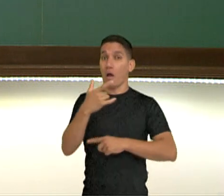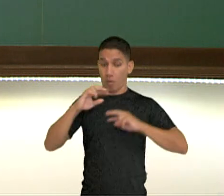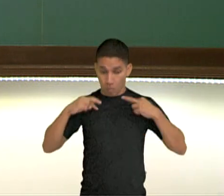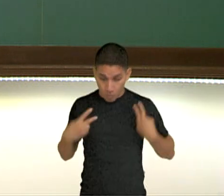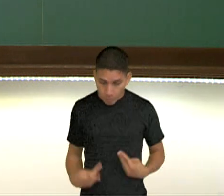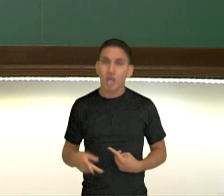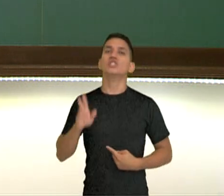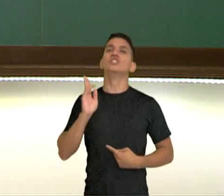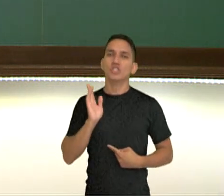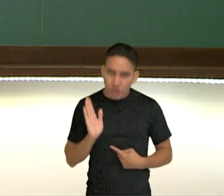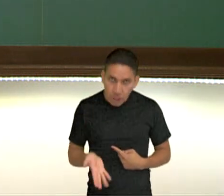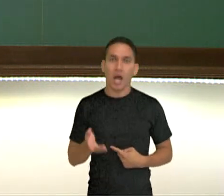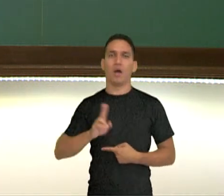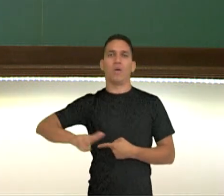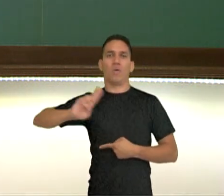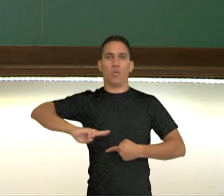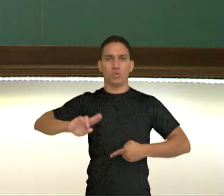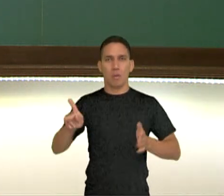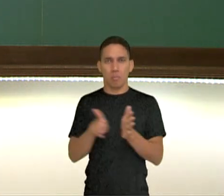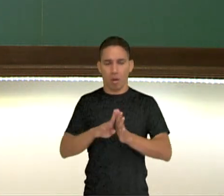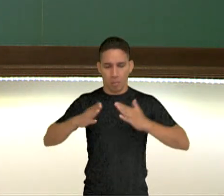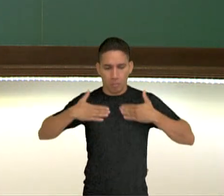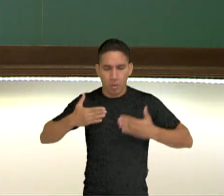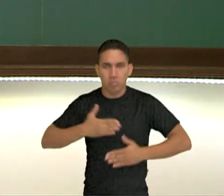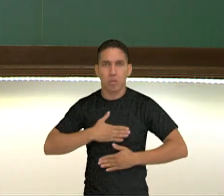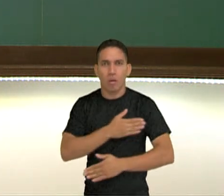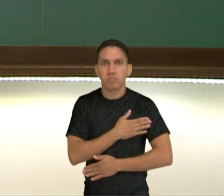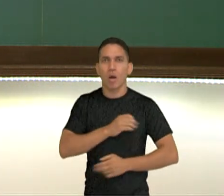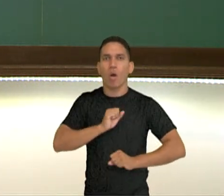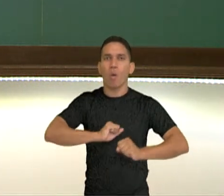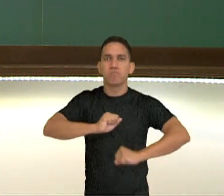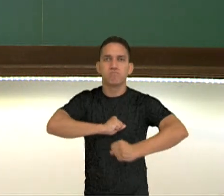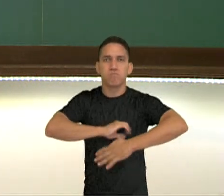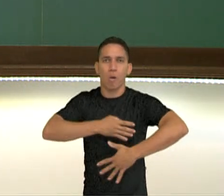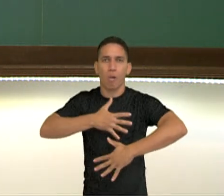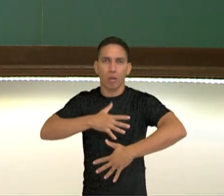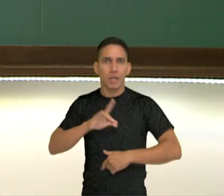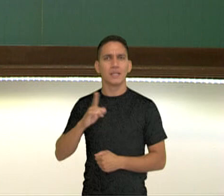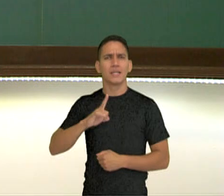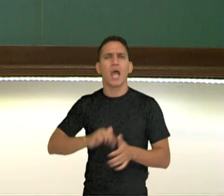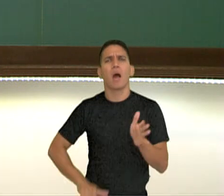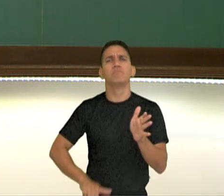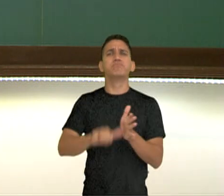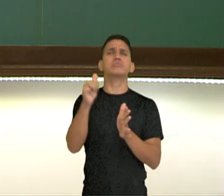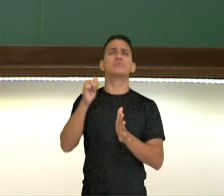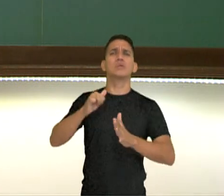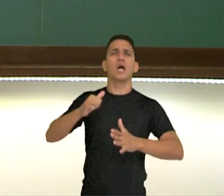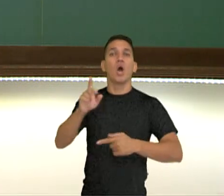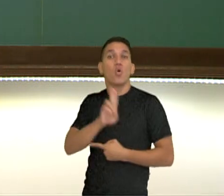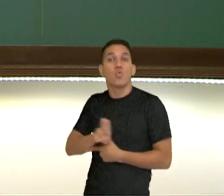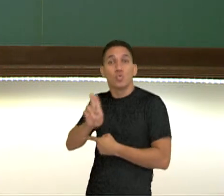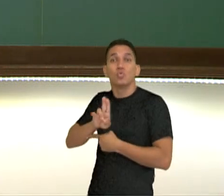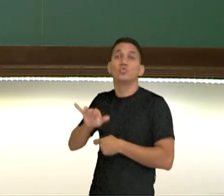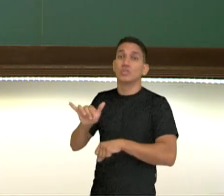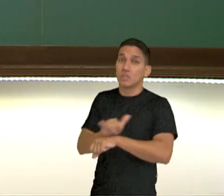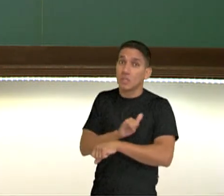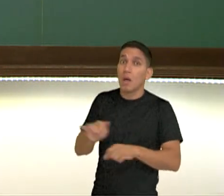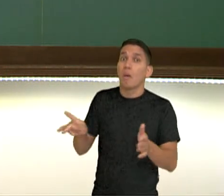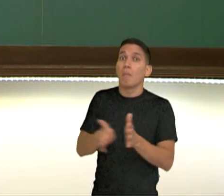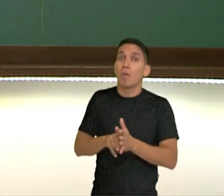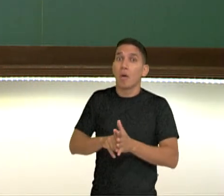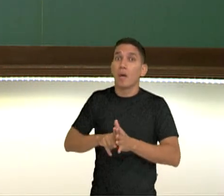do corpo talvez a sonoridade as primeiras manifestações sonoras tenham vindo da